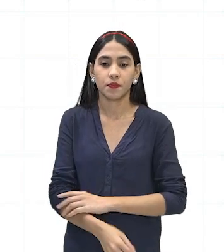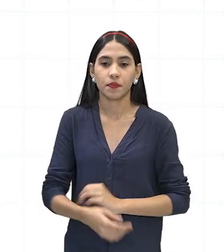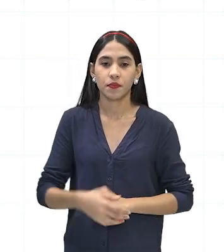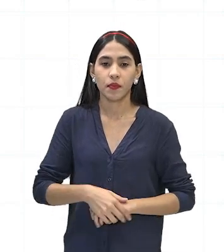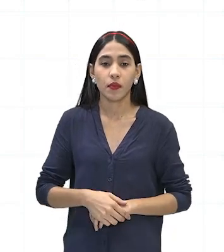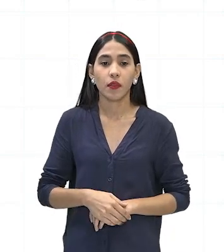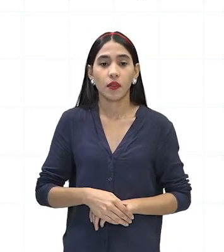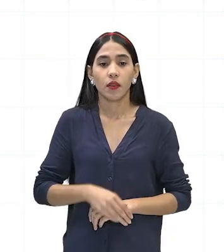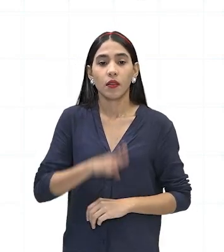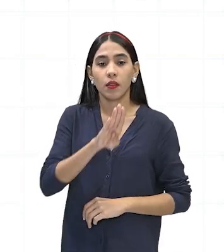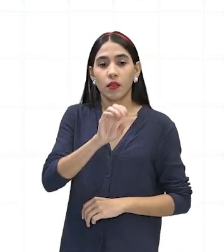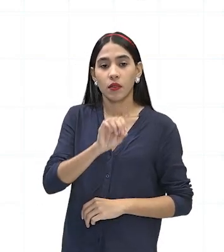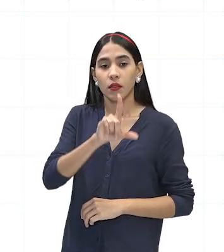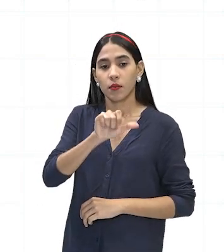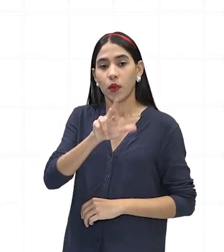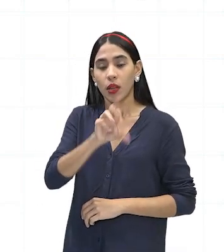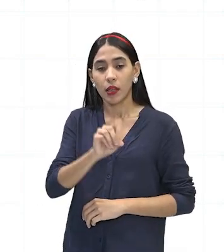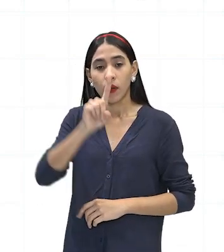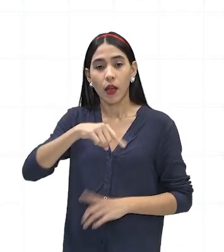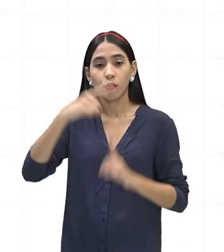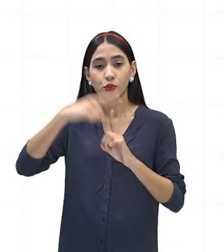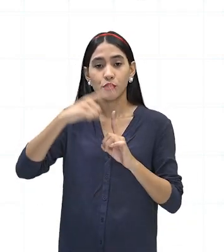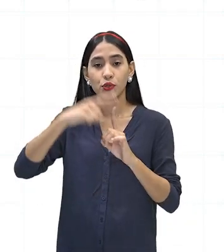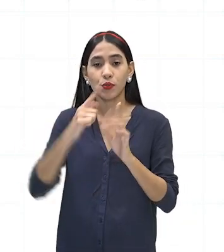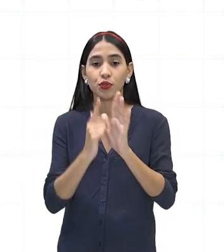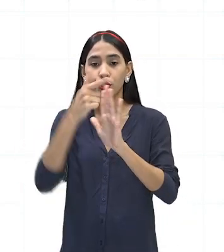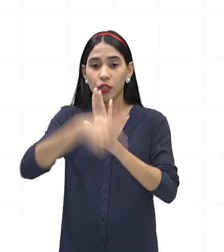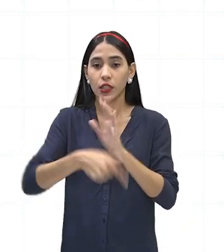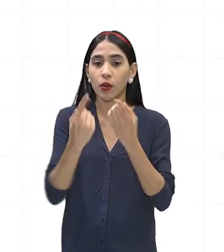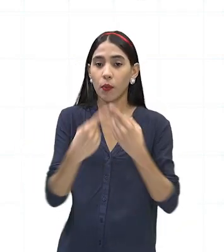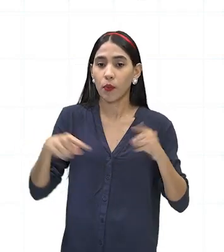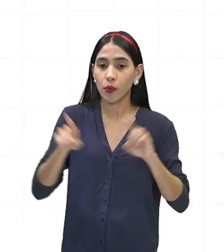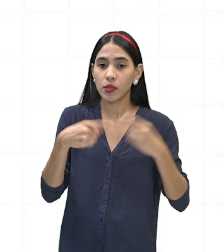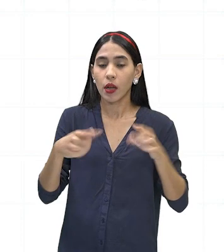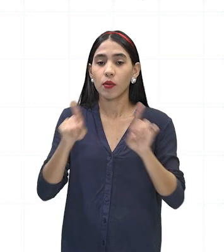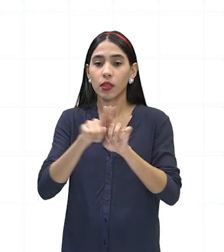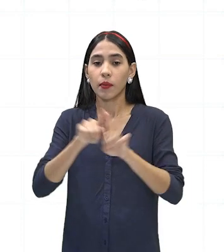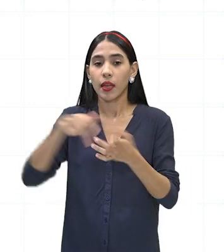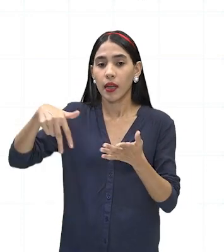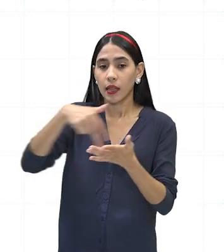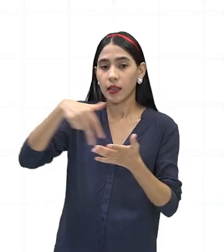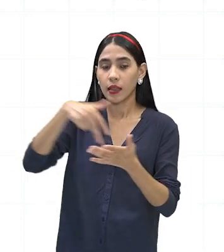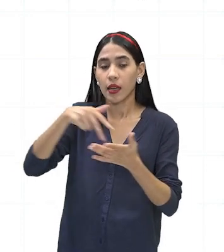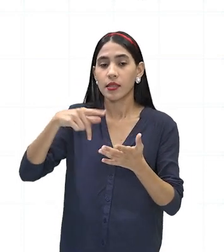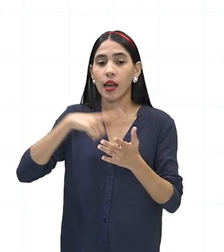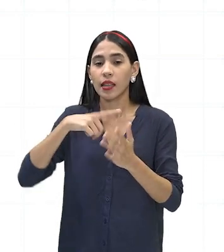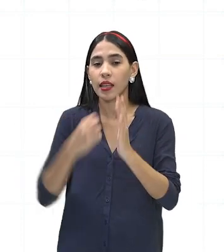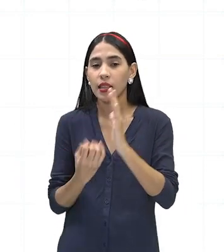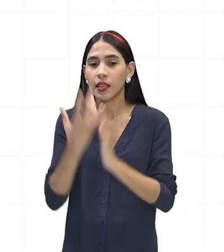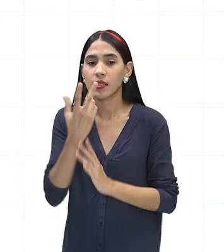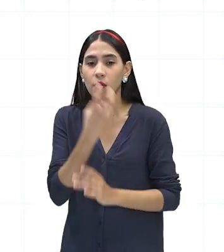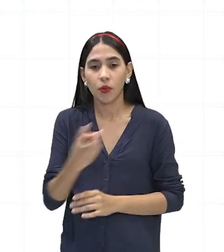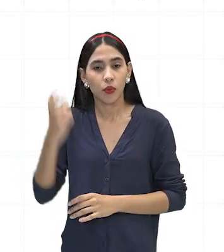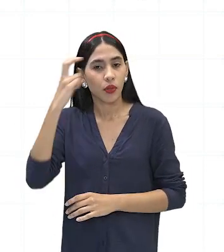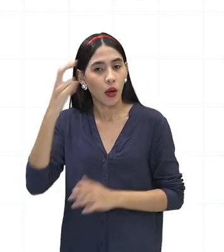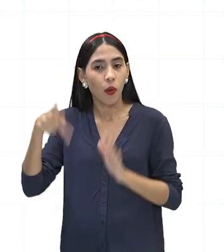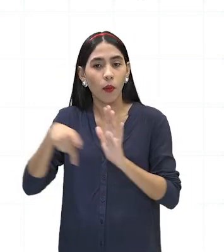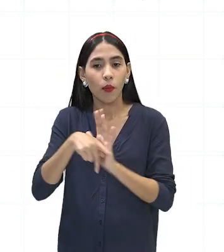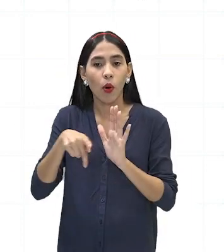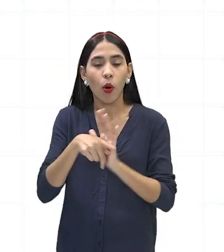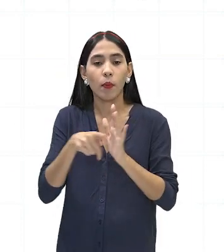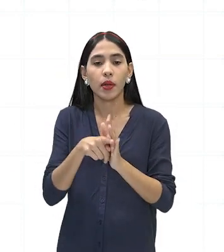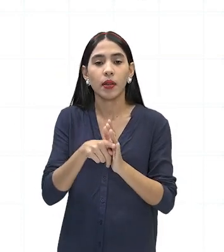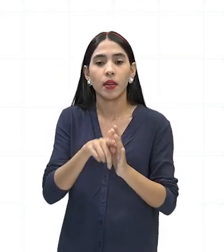O bolero é um gênero musical e uma dança que tem raízes nas tradições culturais da Espanha, Cuba